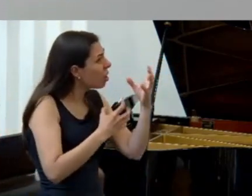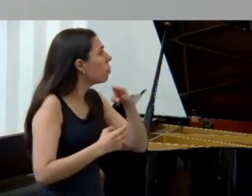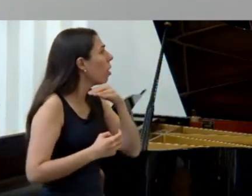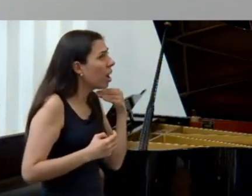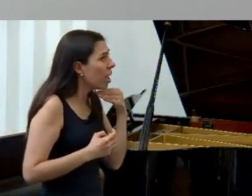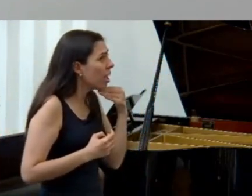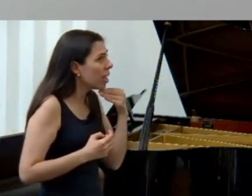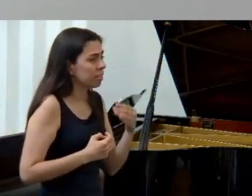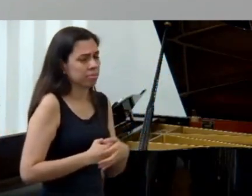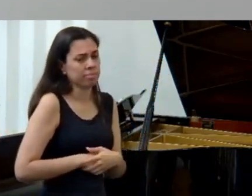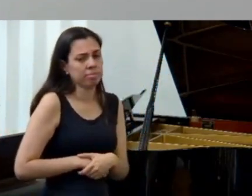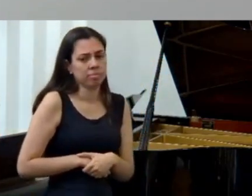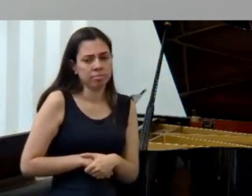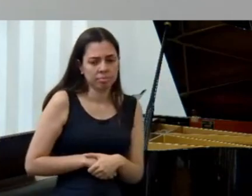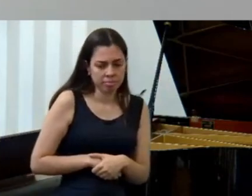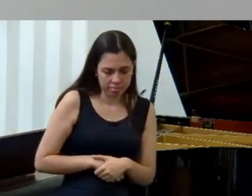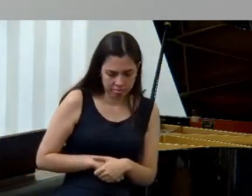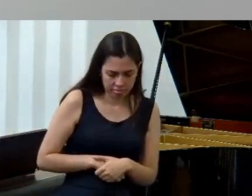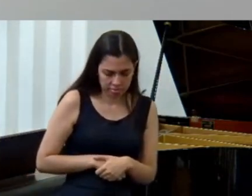viver.